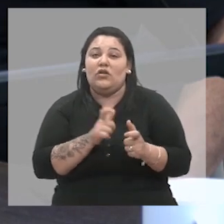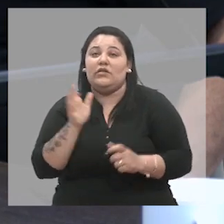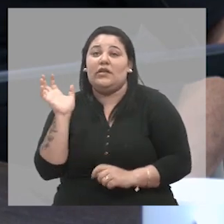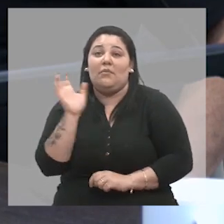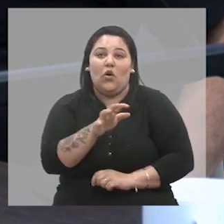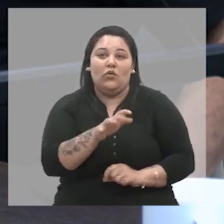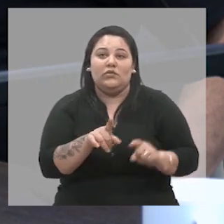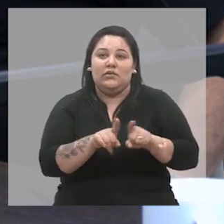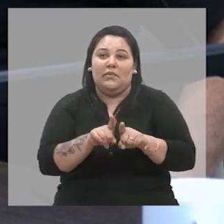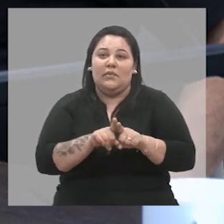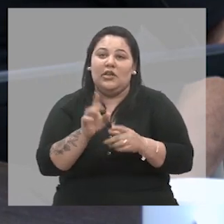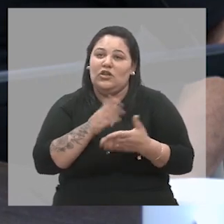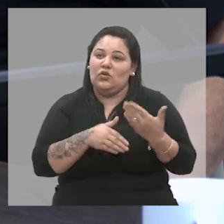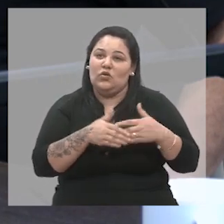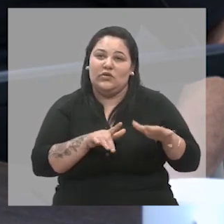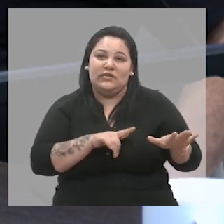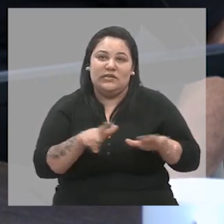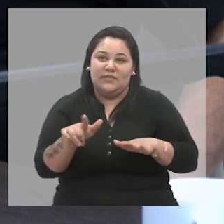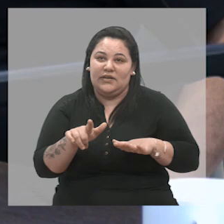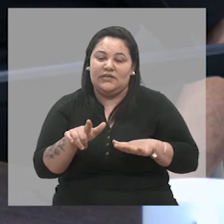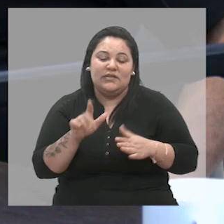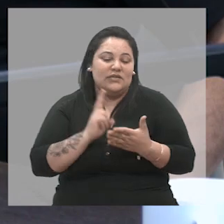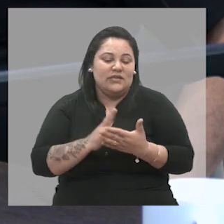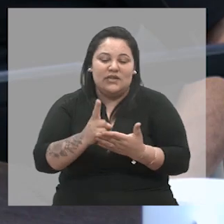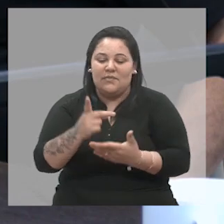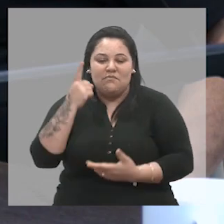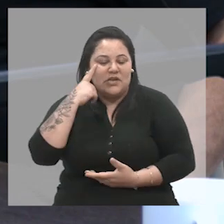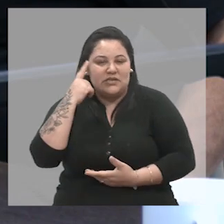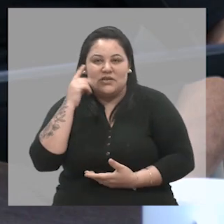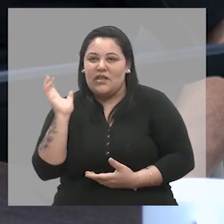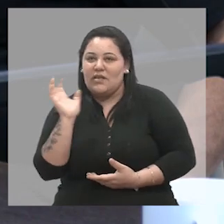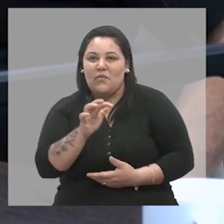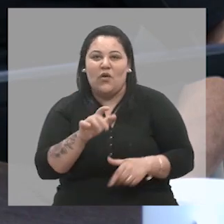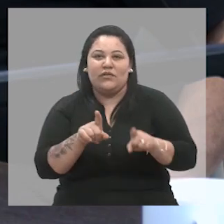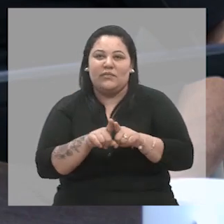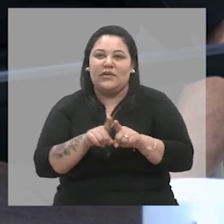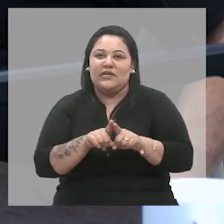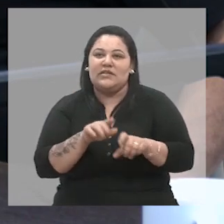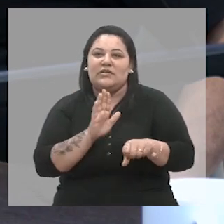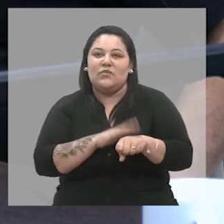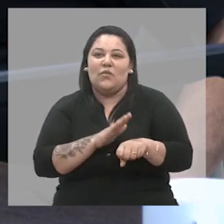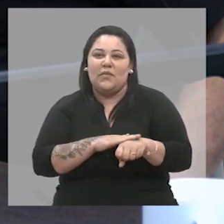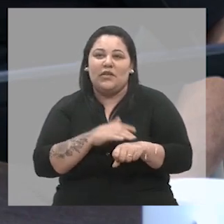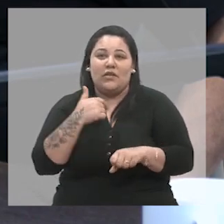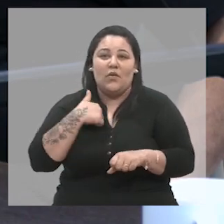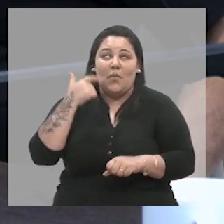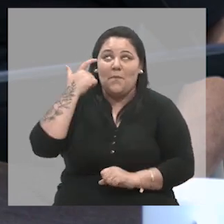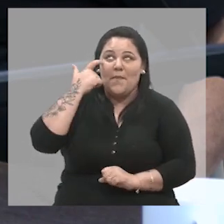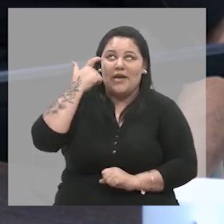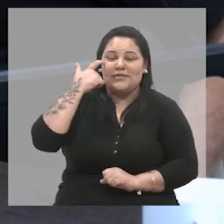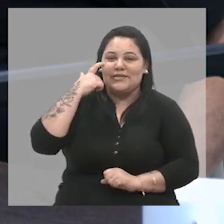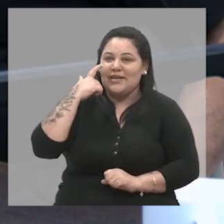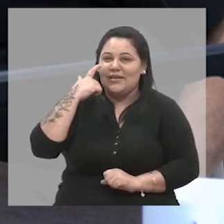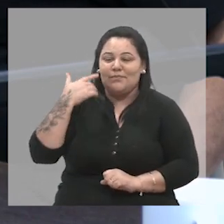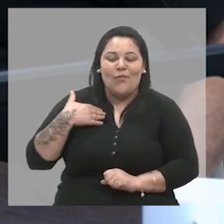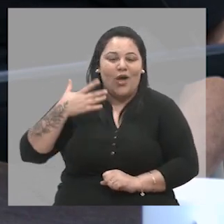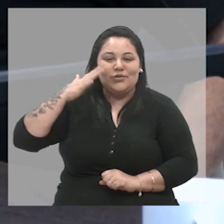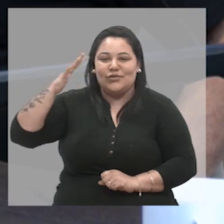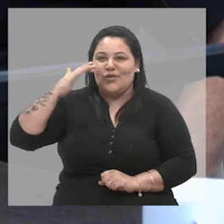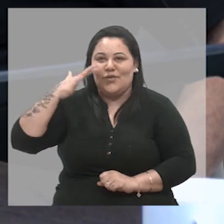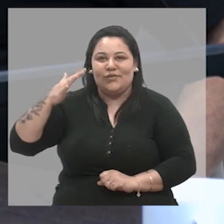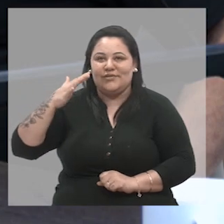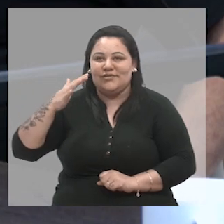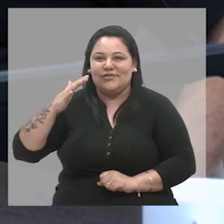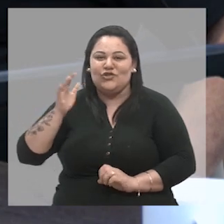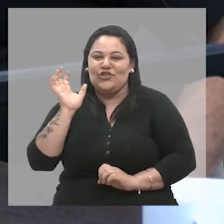jogo handebol, toda semana, sempre pensando nisso, e foi nesse momento que virou a chave, porque se dependesse de